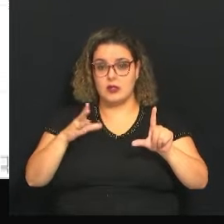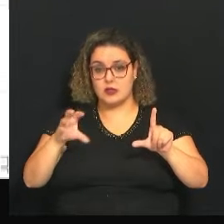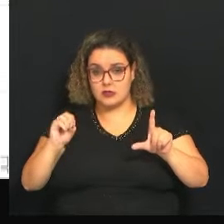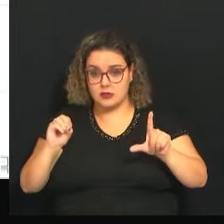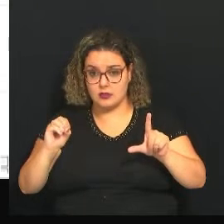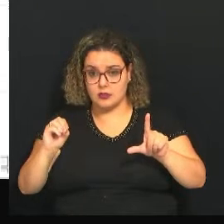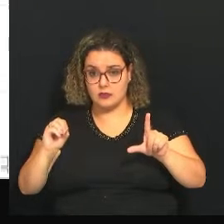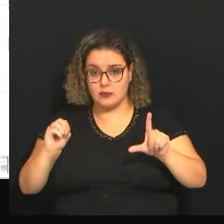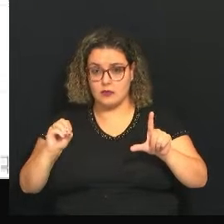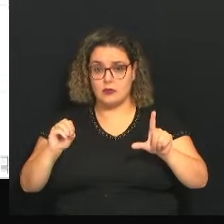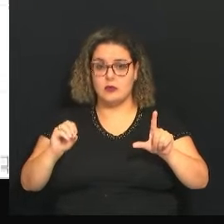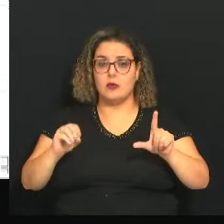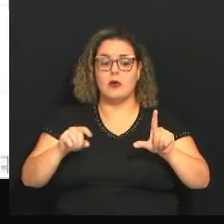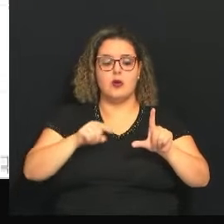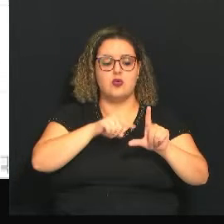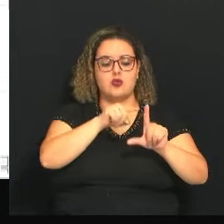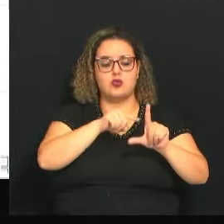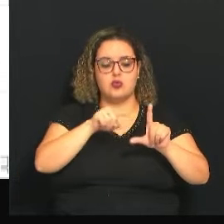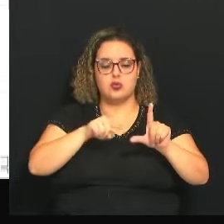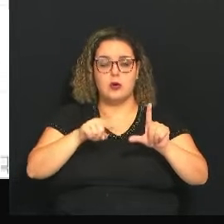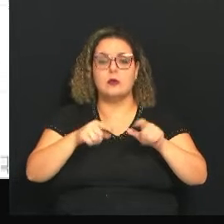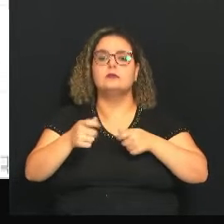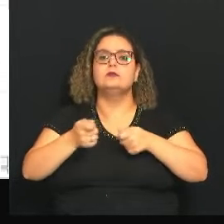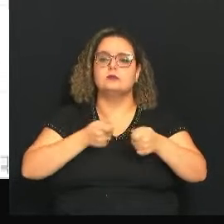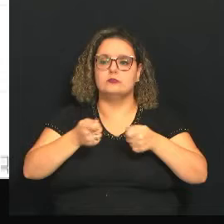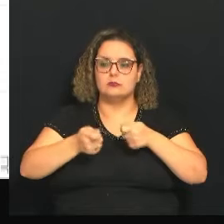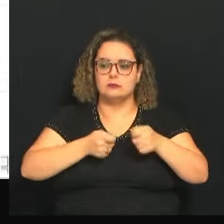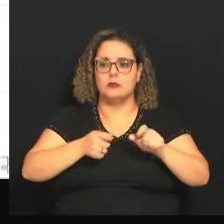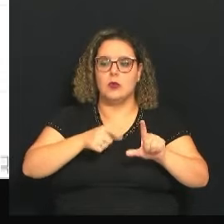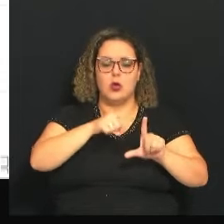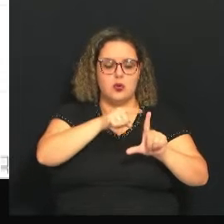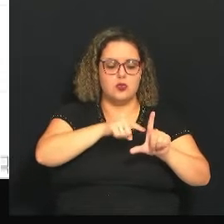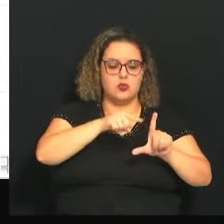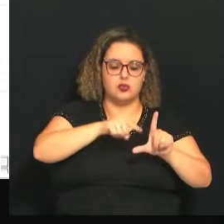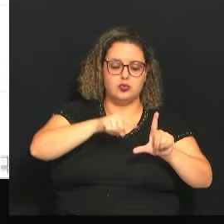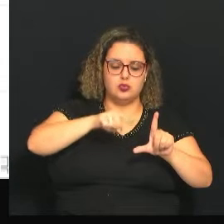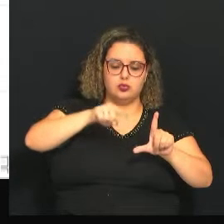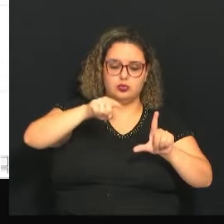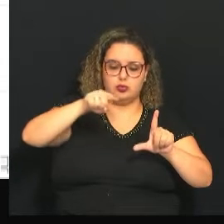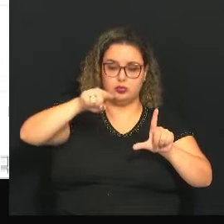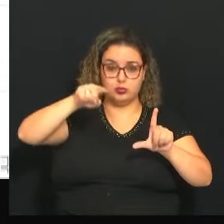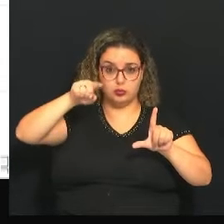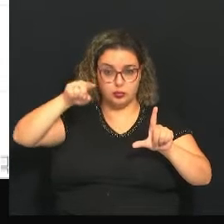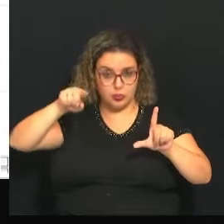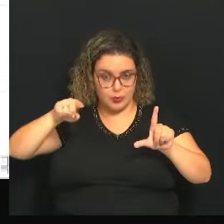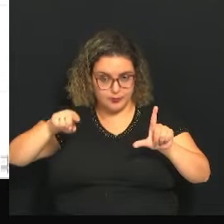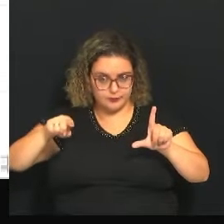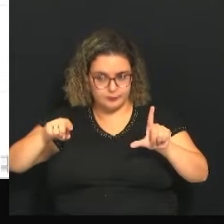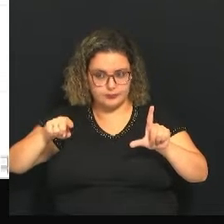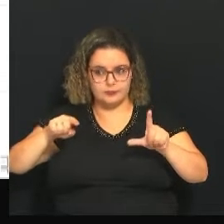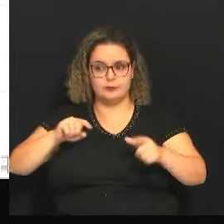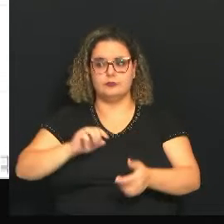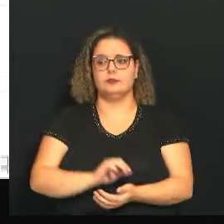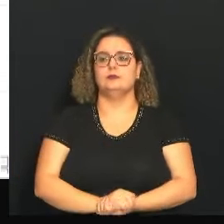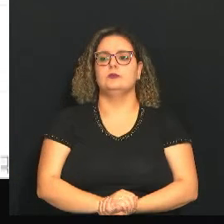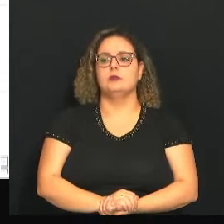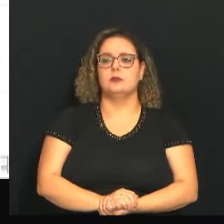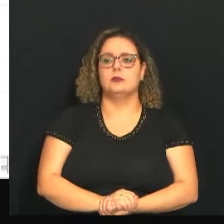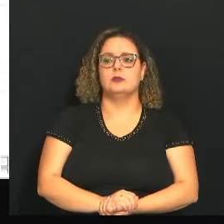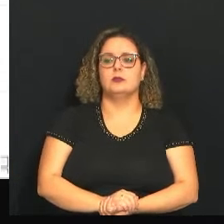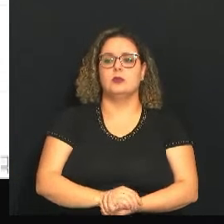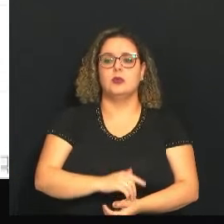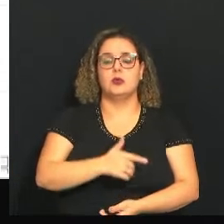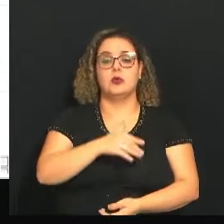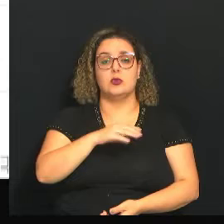tem que administrar a inflação, né, que come parte do ganho dele. Está aqui a inflação do ano de 2020 de